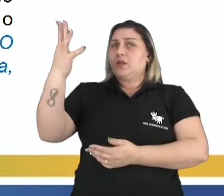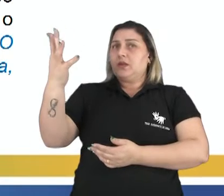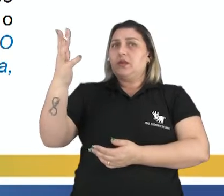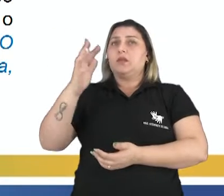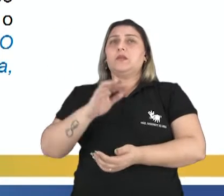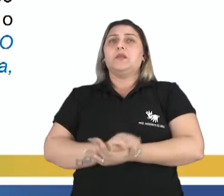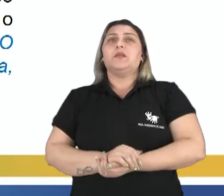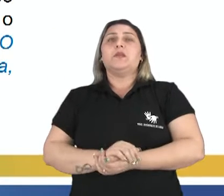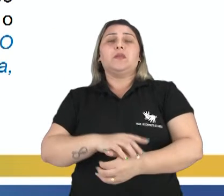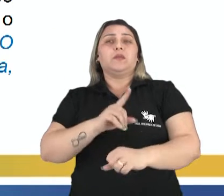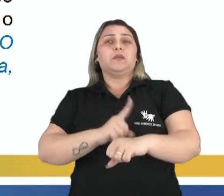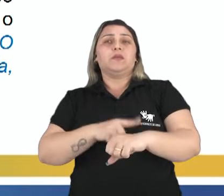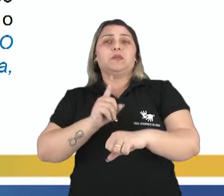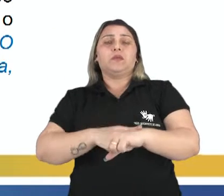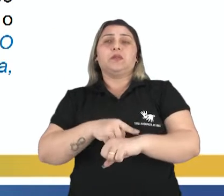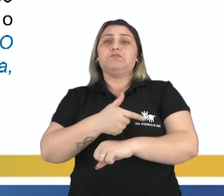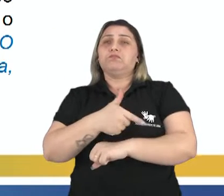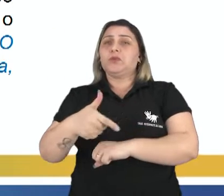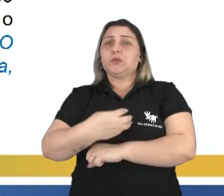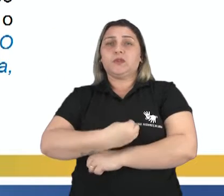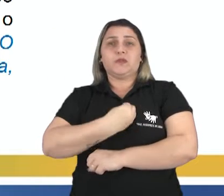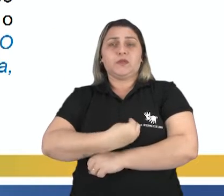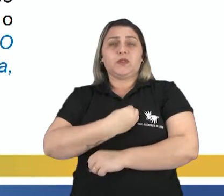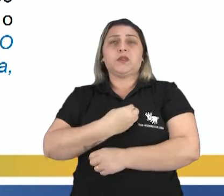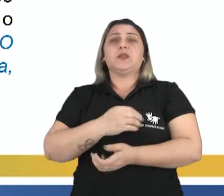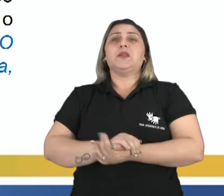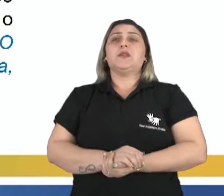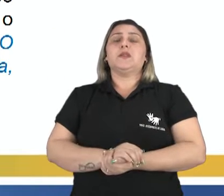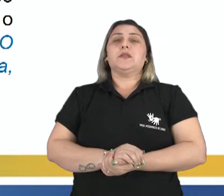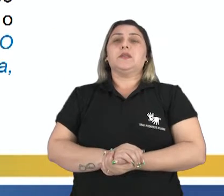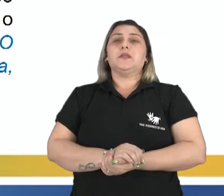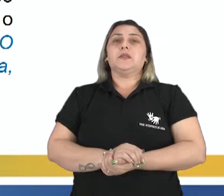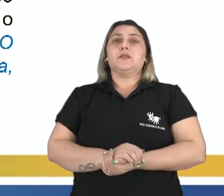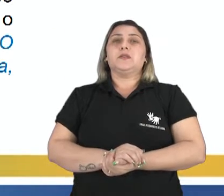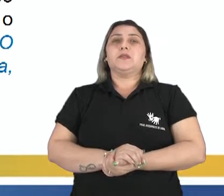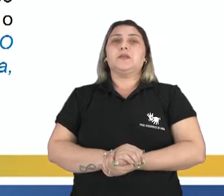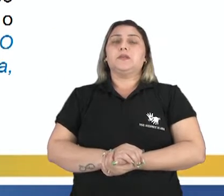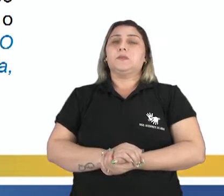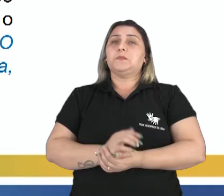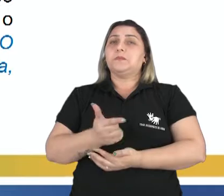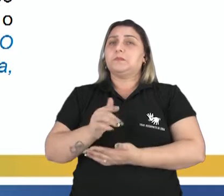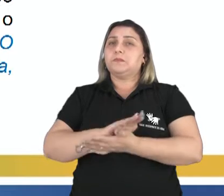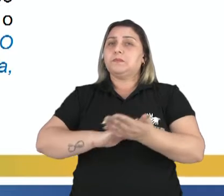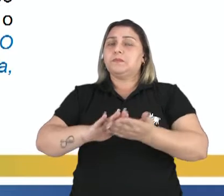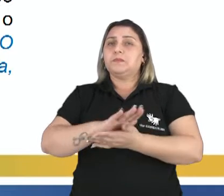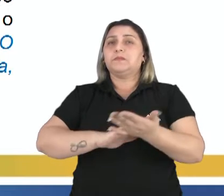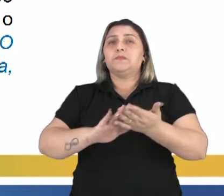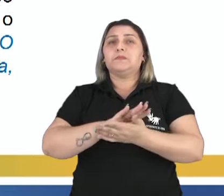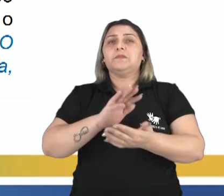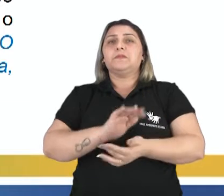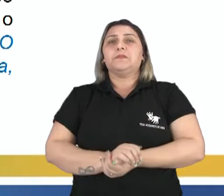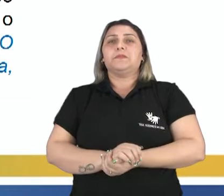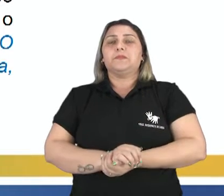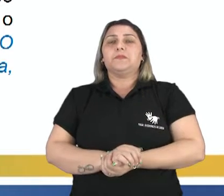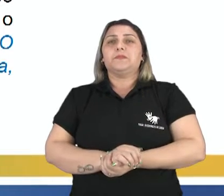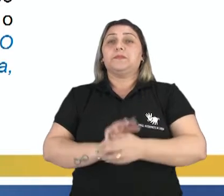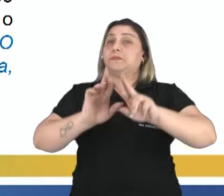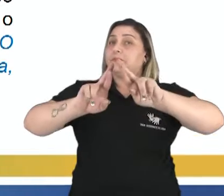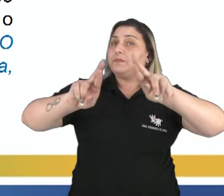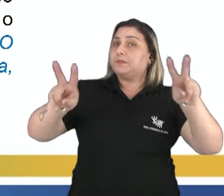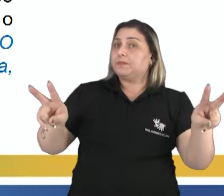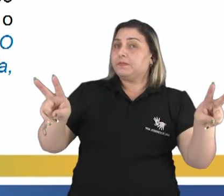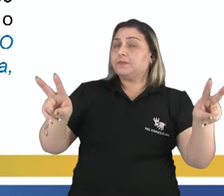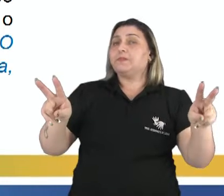acontecimento, é um tempo morto, aí onde não se passa nada, uma expectativa infinita que